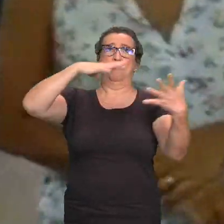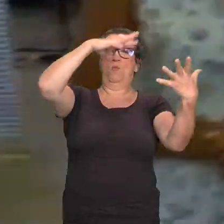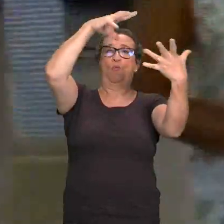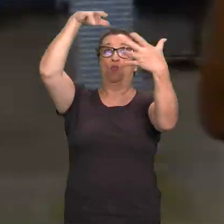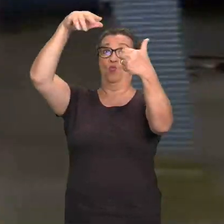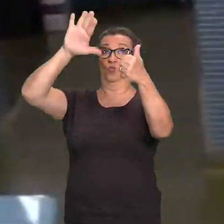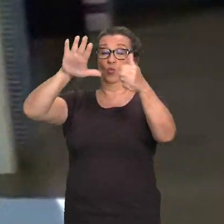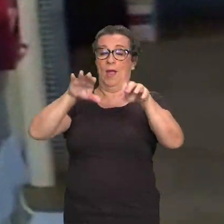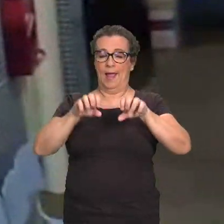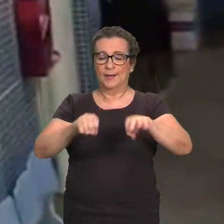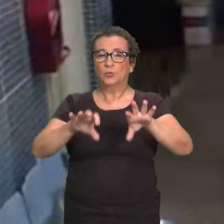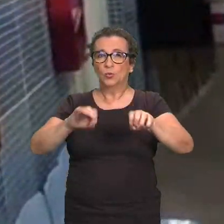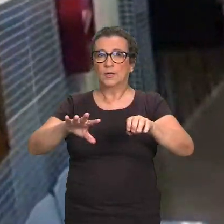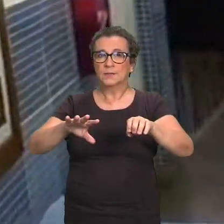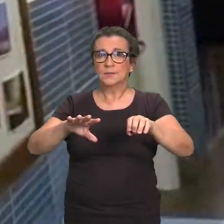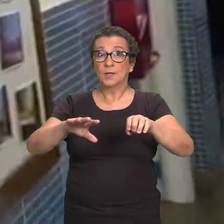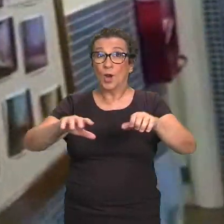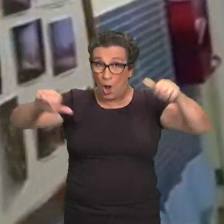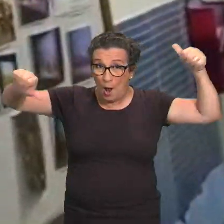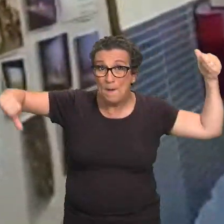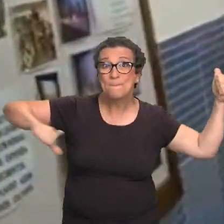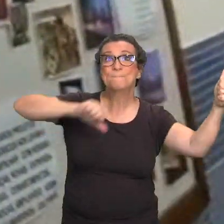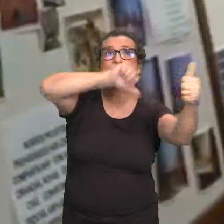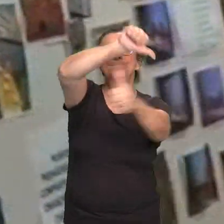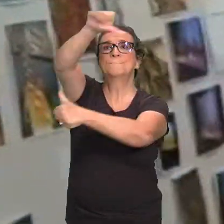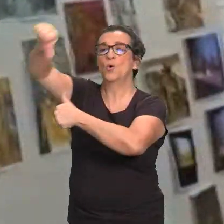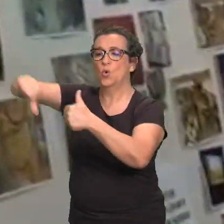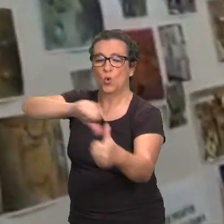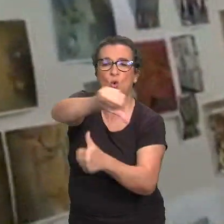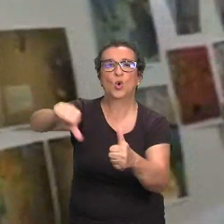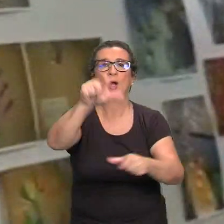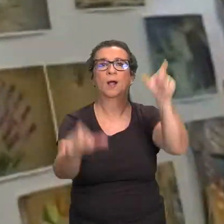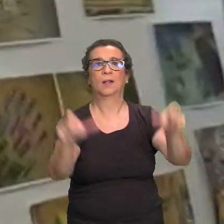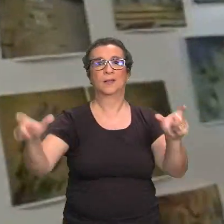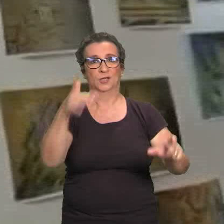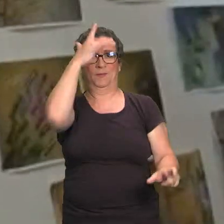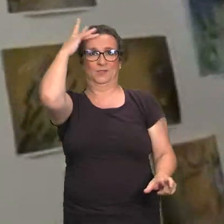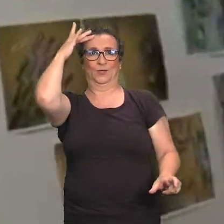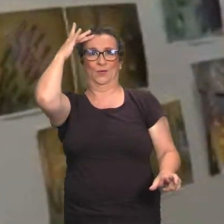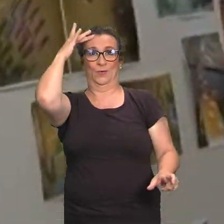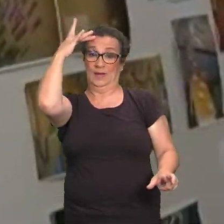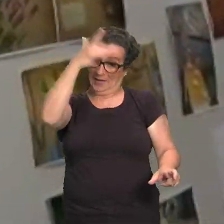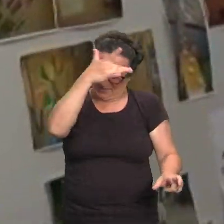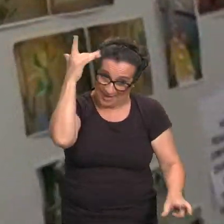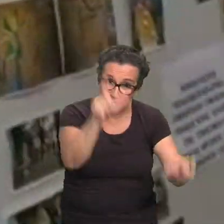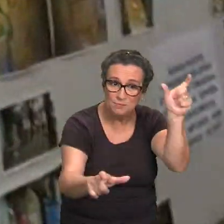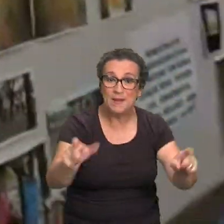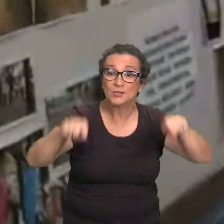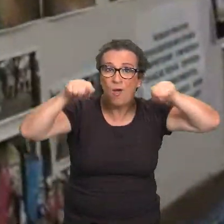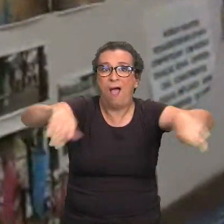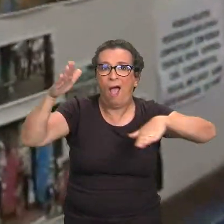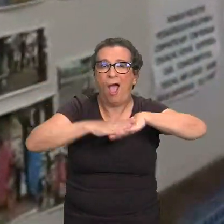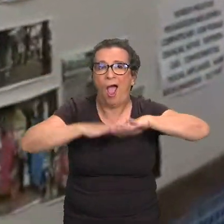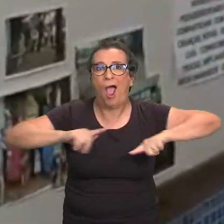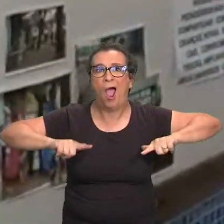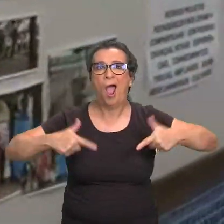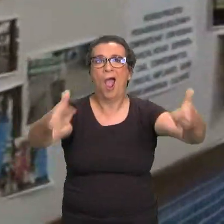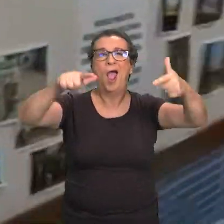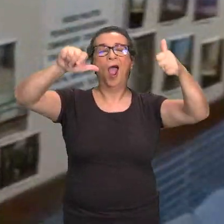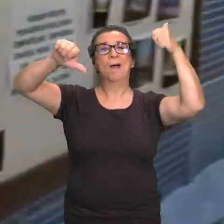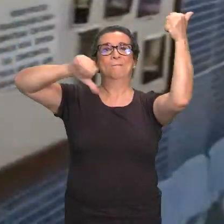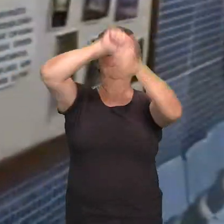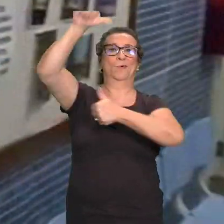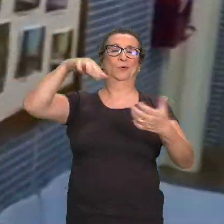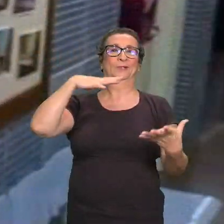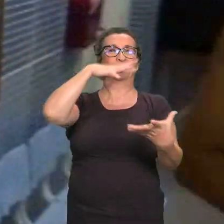a educação muda as pessoas e pessoas transformam o mundo. Por isso